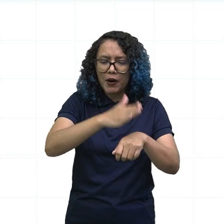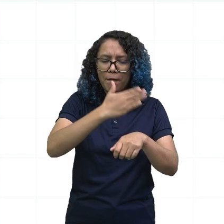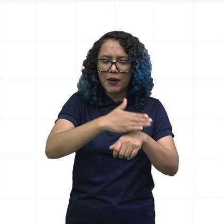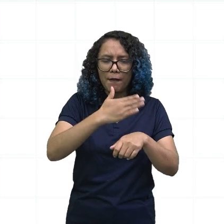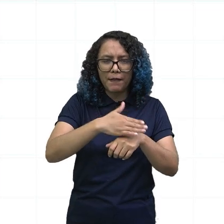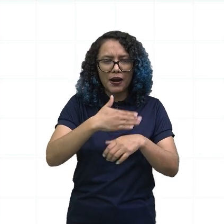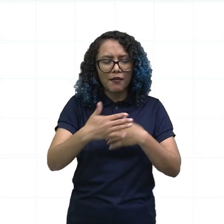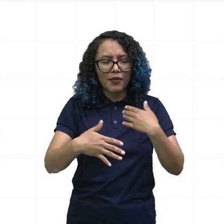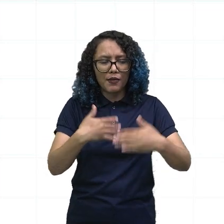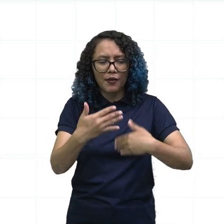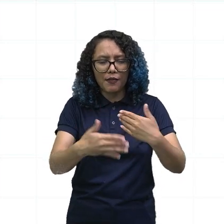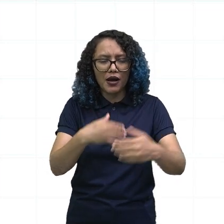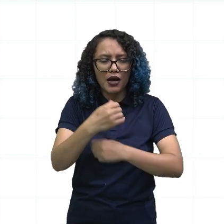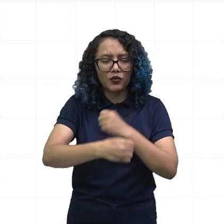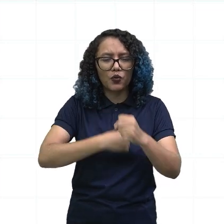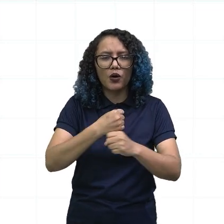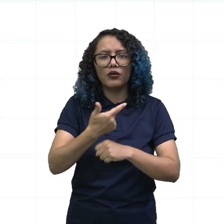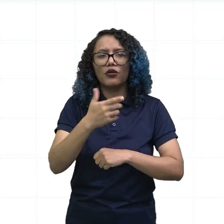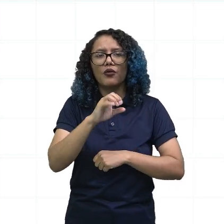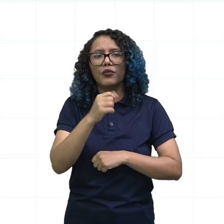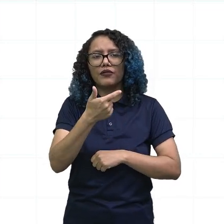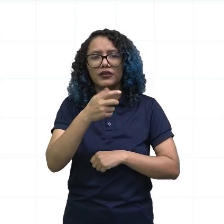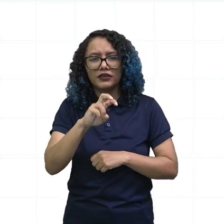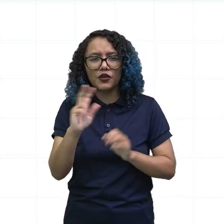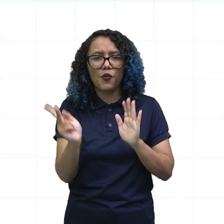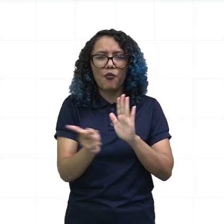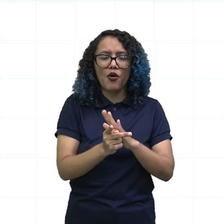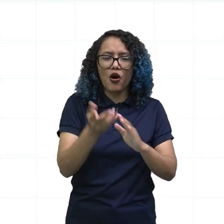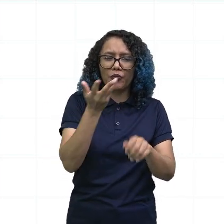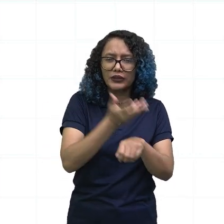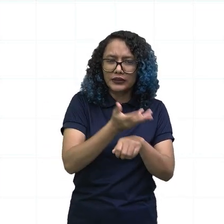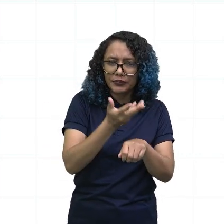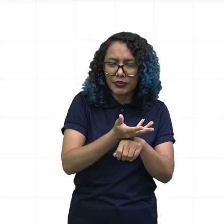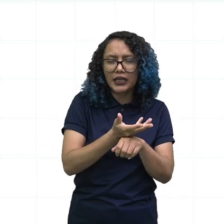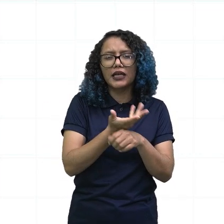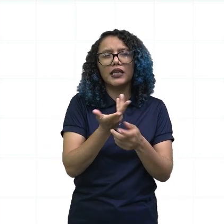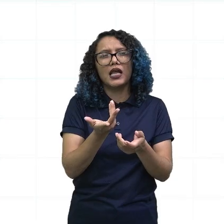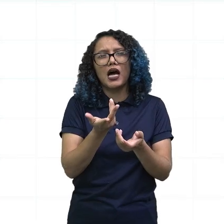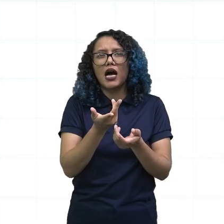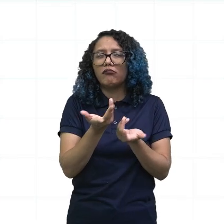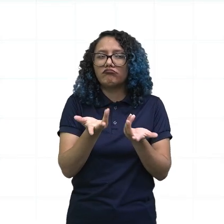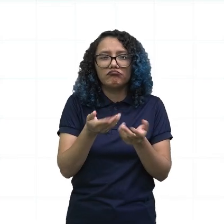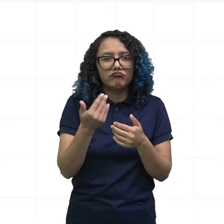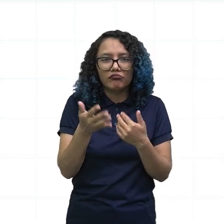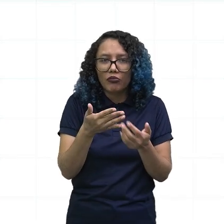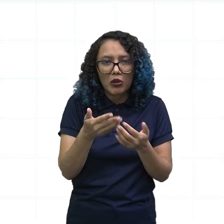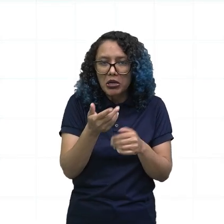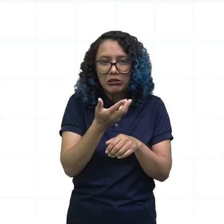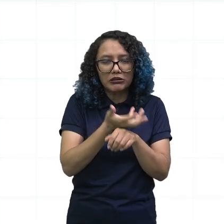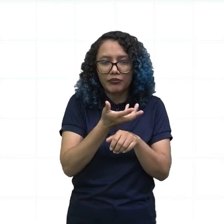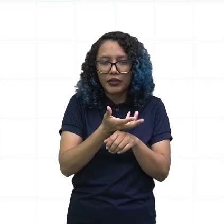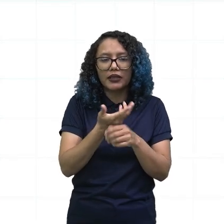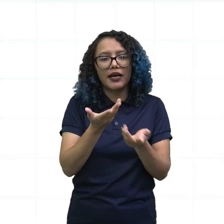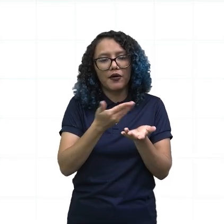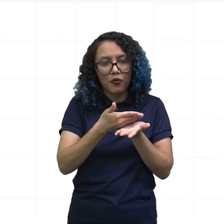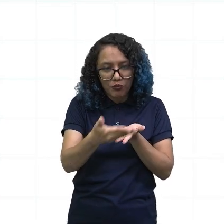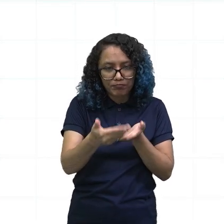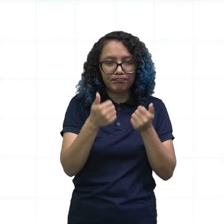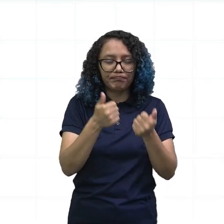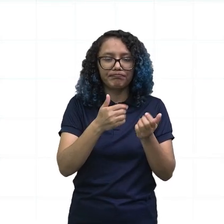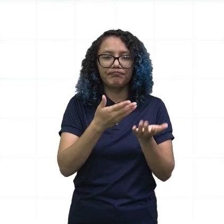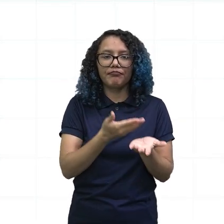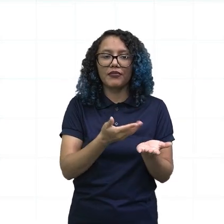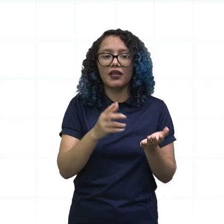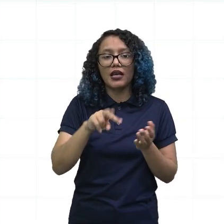o ano letivo de 2025. Na disciplina, né? Na disciplina tal. Então, essa é a introdução. Aí, seguindo,